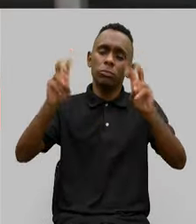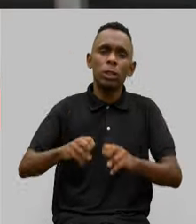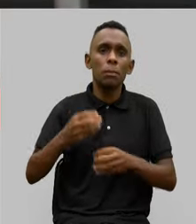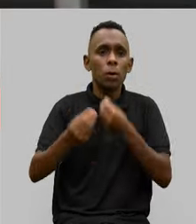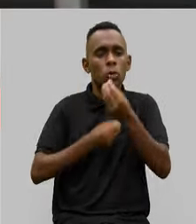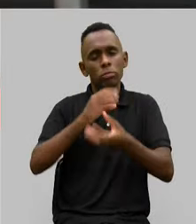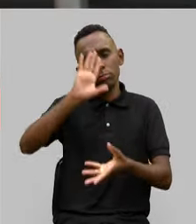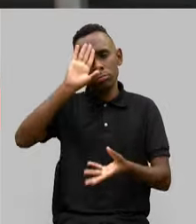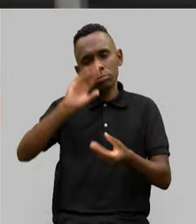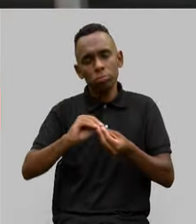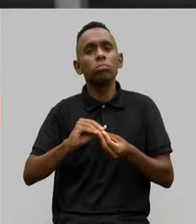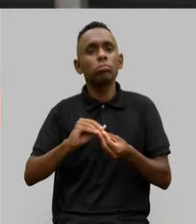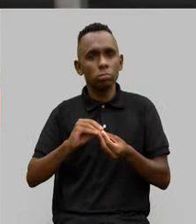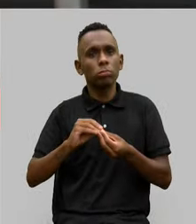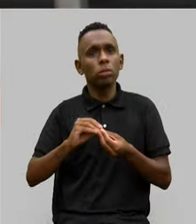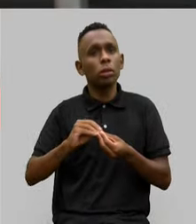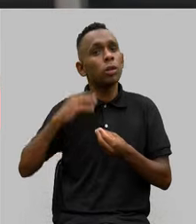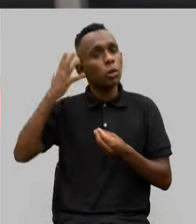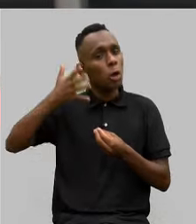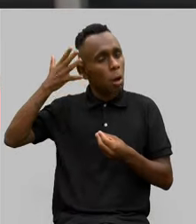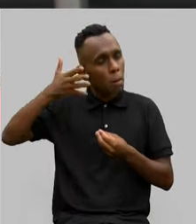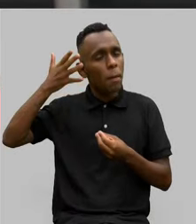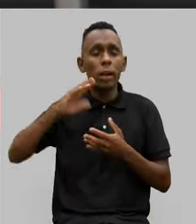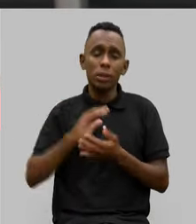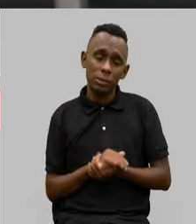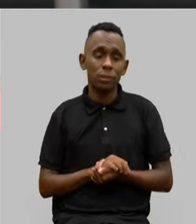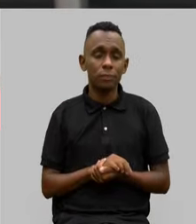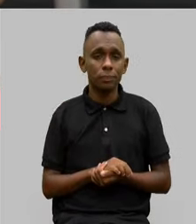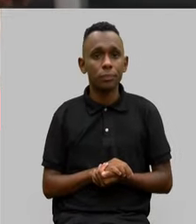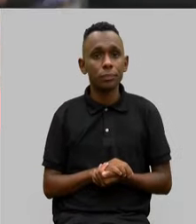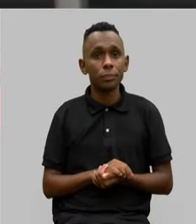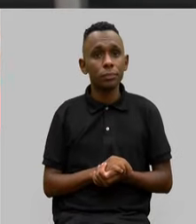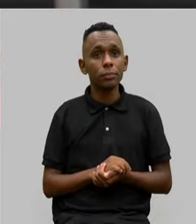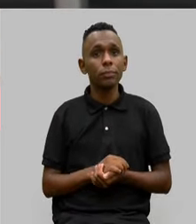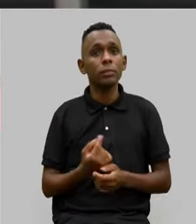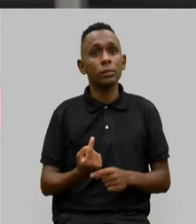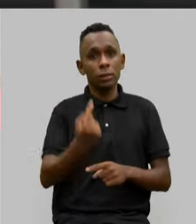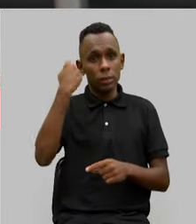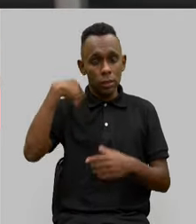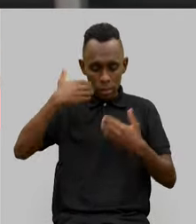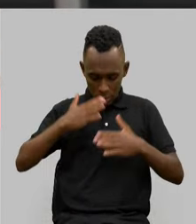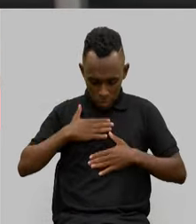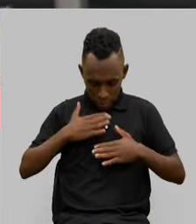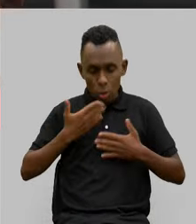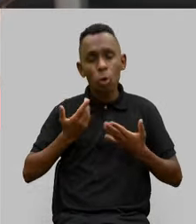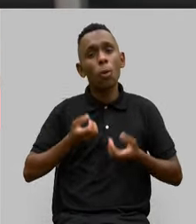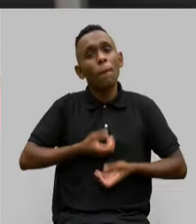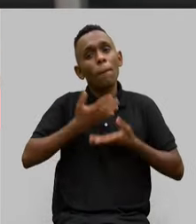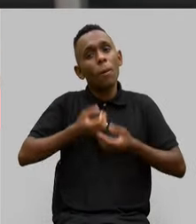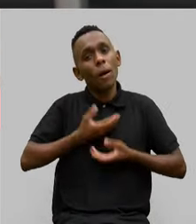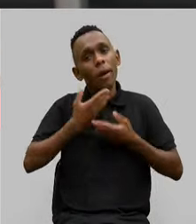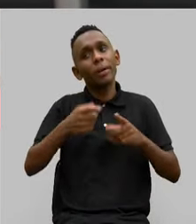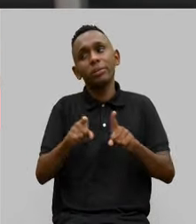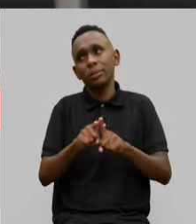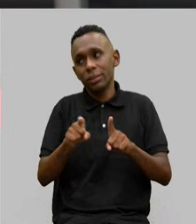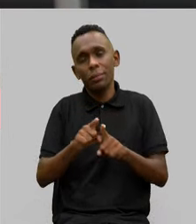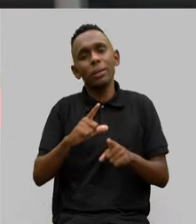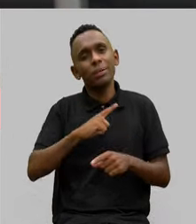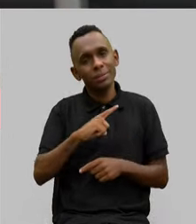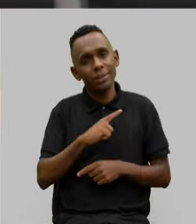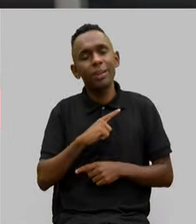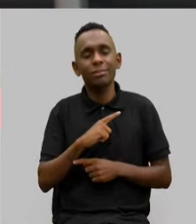resumo até do que foi dito aqui porque eh Antes de tudo eu sou uma poeta Então eu tenho